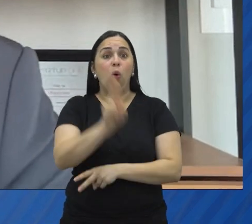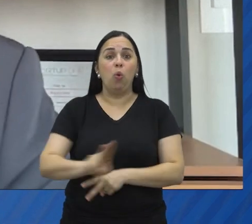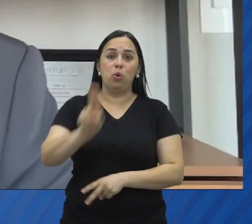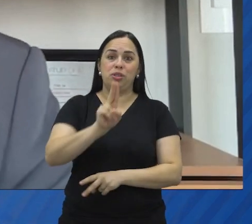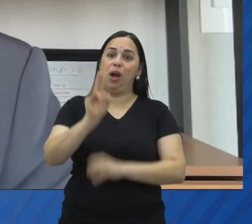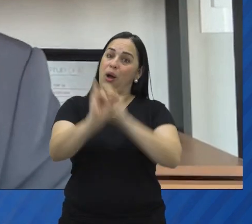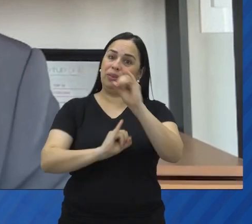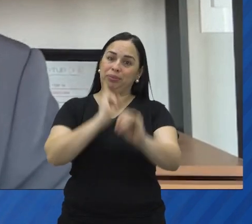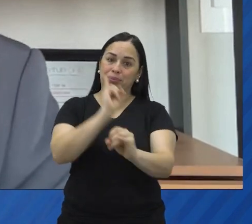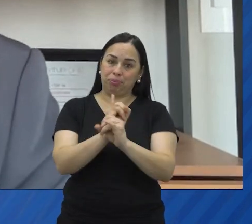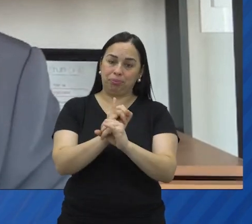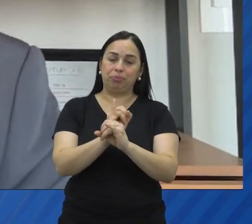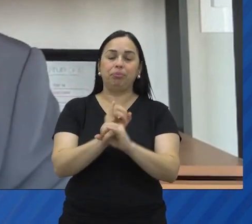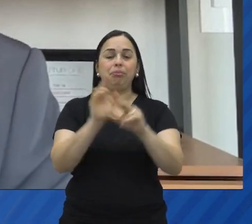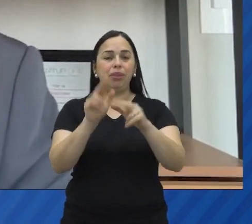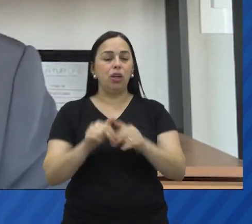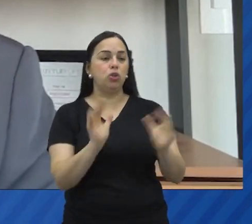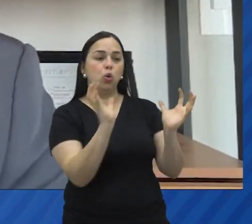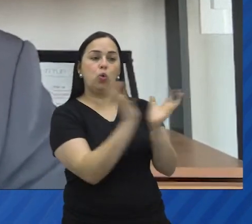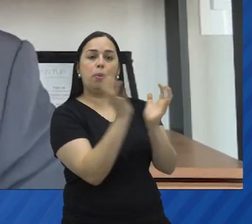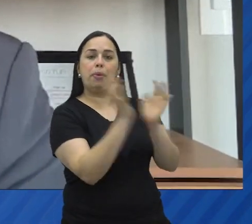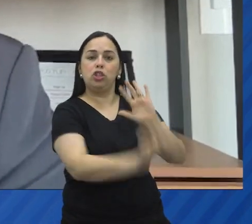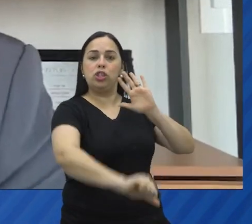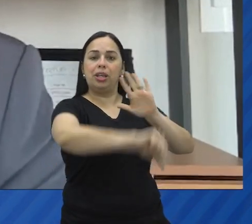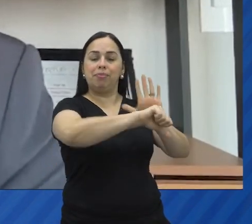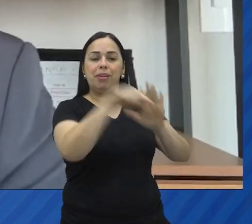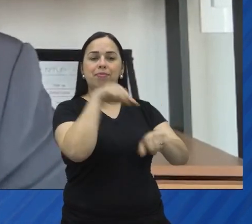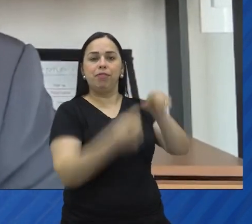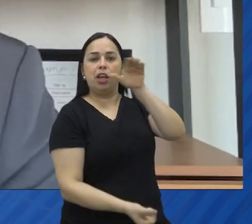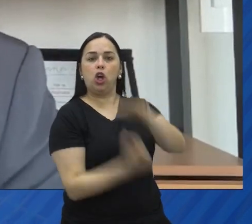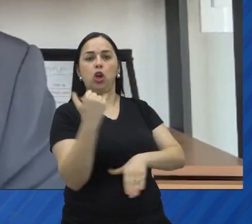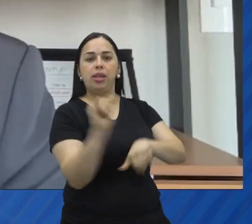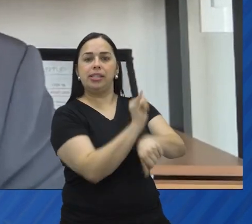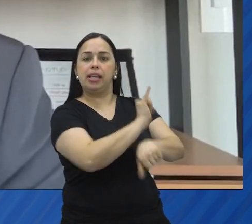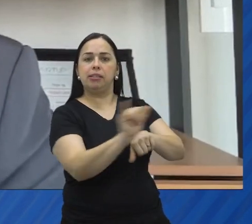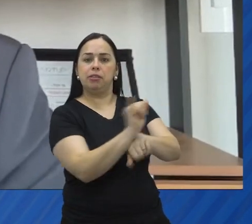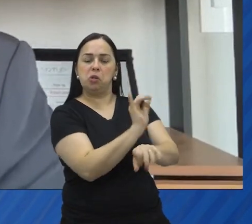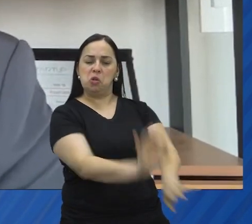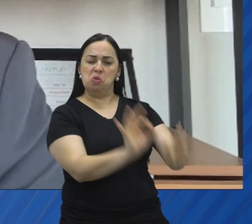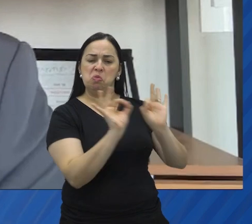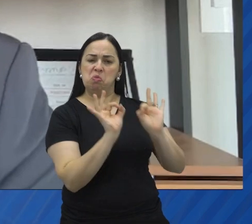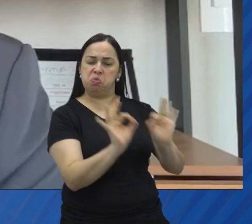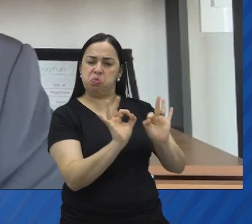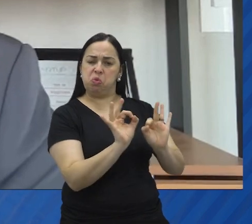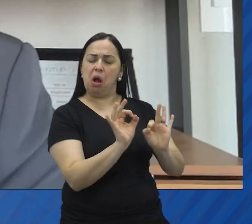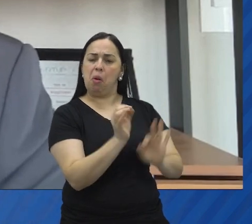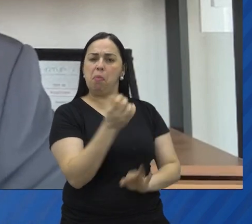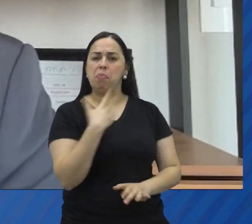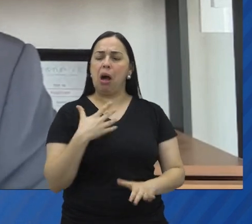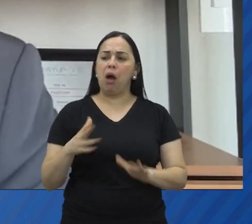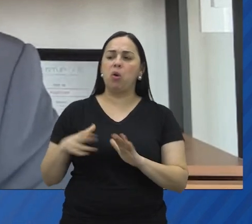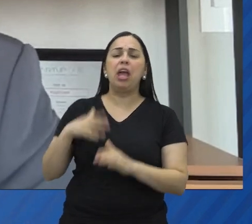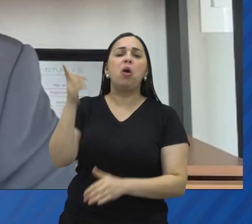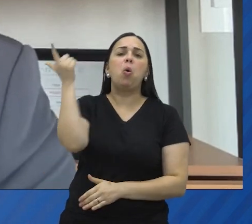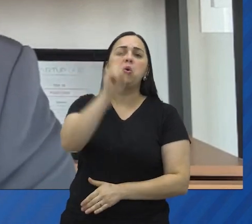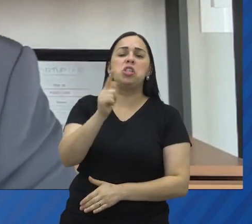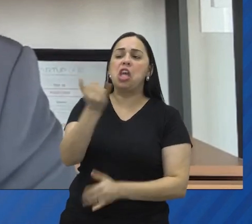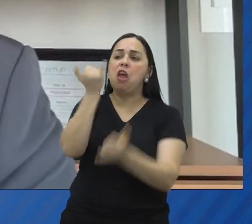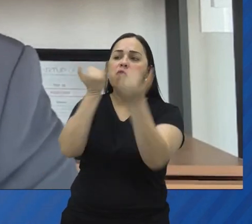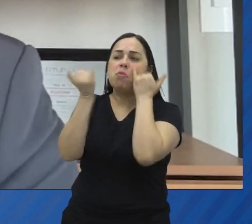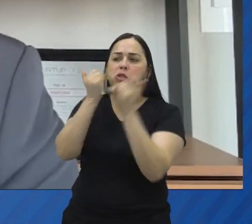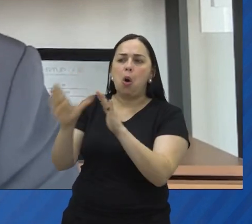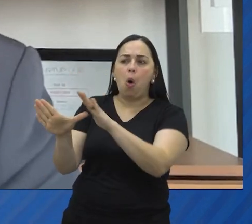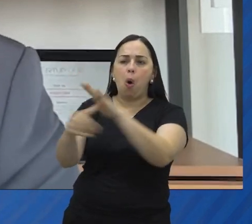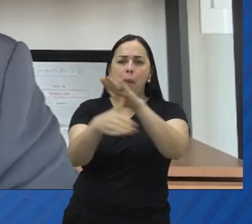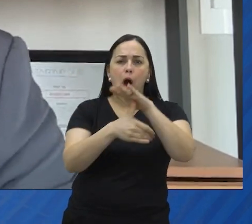com que os criminosos e as quadrilhas criassem métodos cada vez mais sofisticados para clonar dados dos